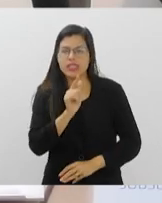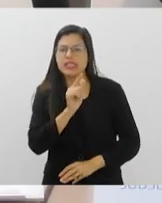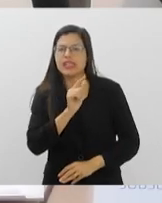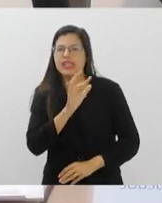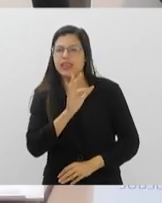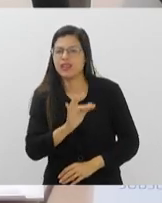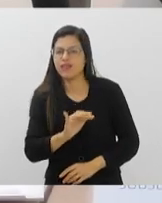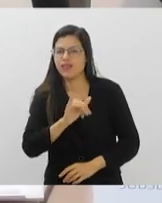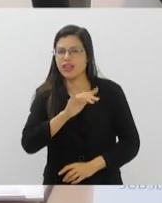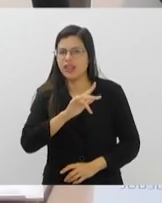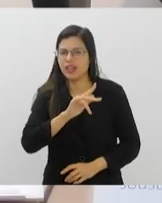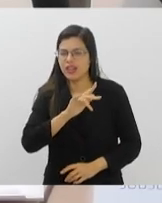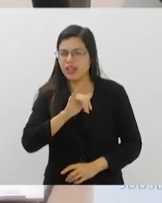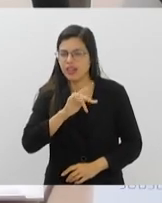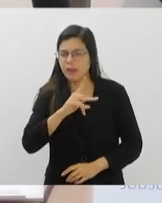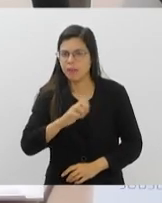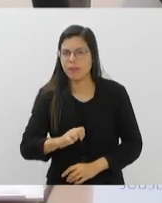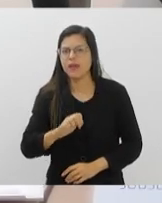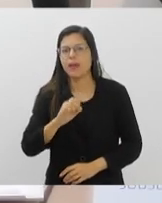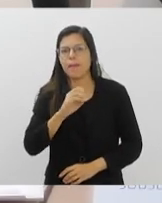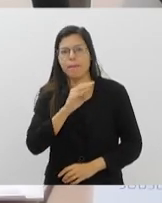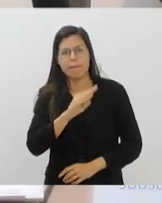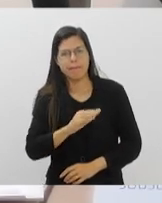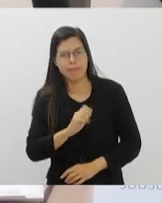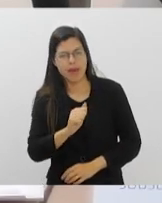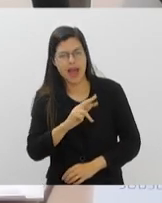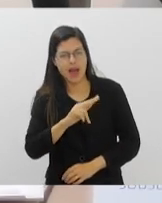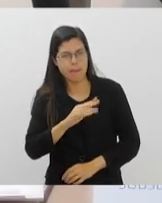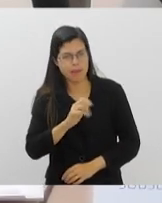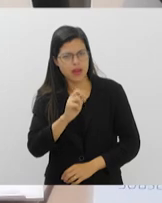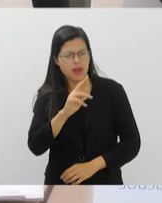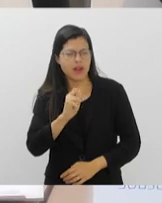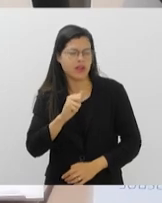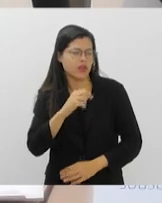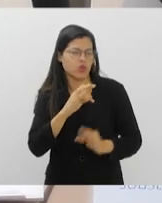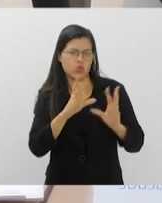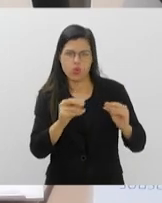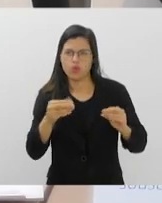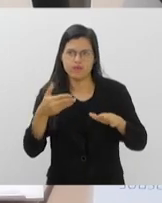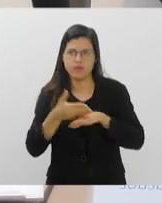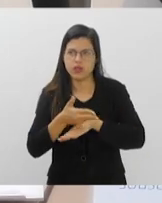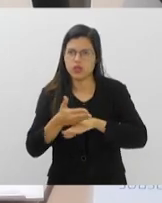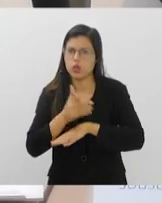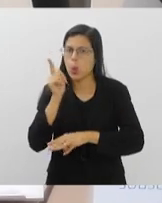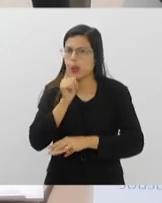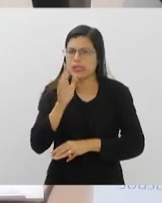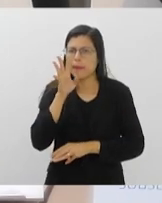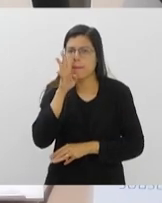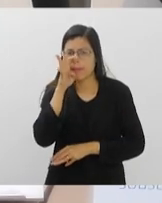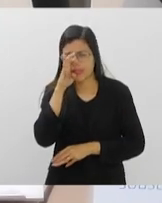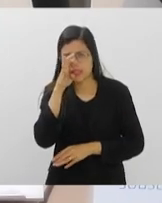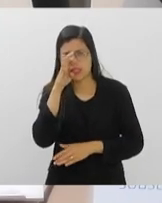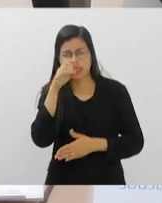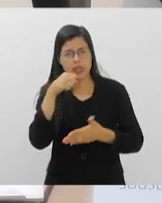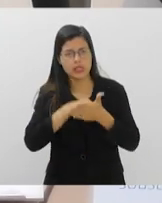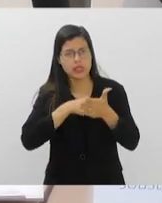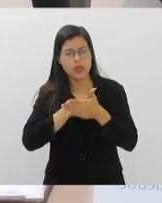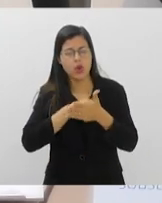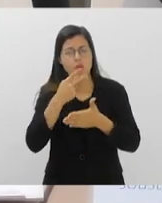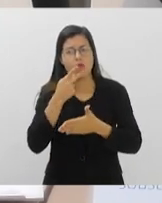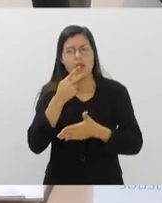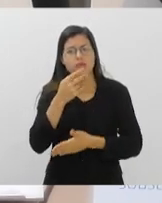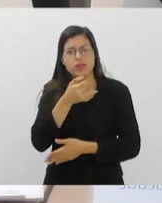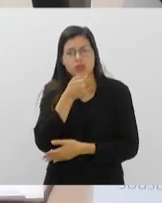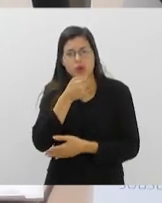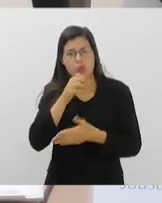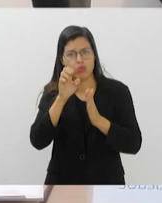eufrasia todos vocês que estão aqui mas a gente vai conseguir com muita persistência eu sempre falo com muita tristeza que o nosso Estatuto